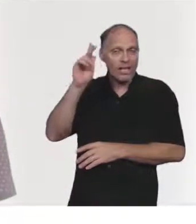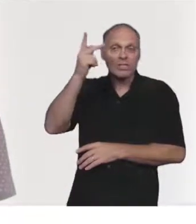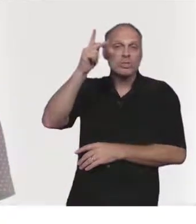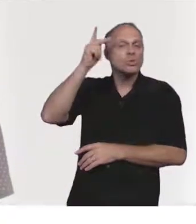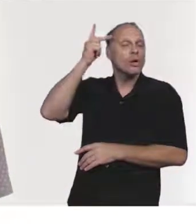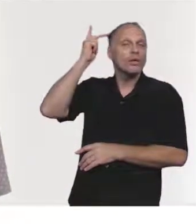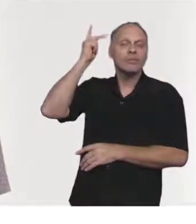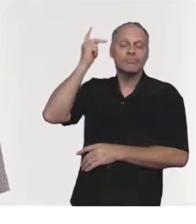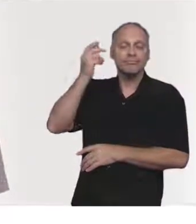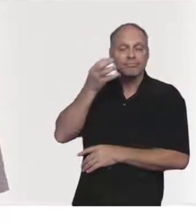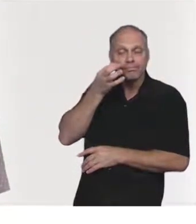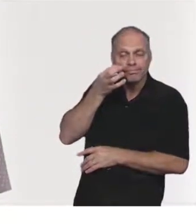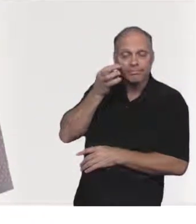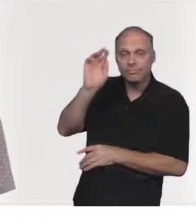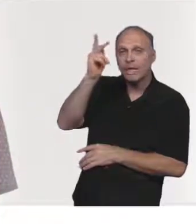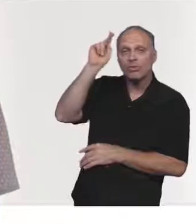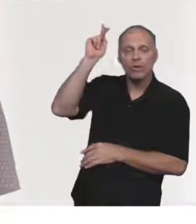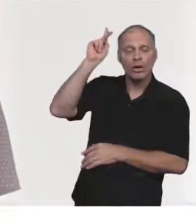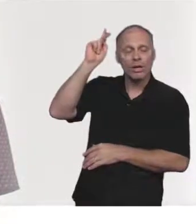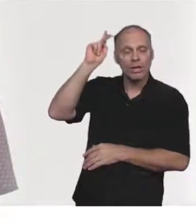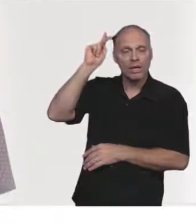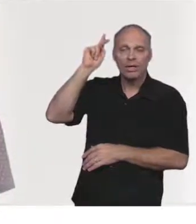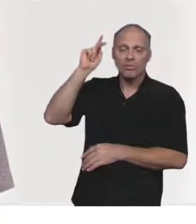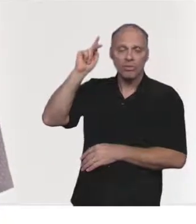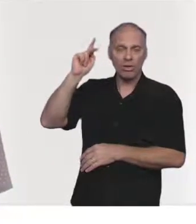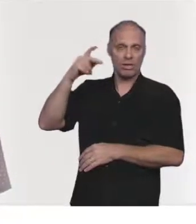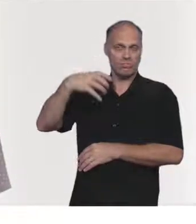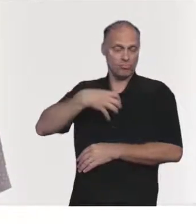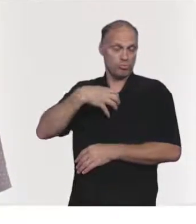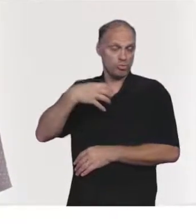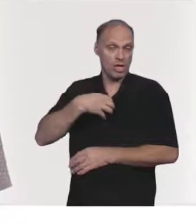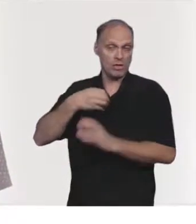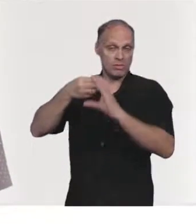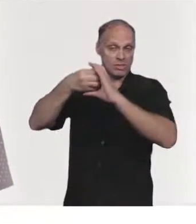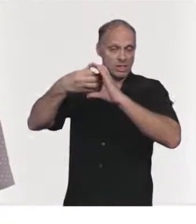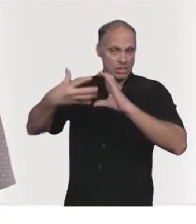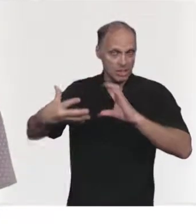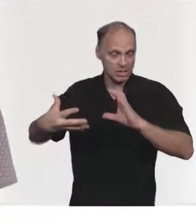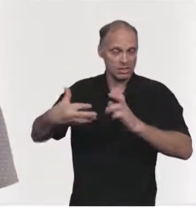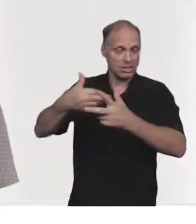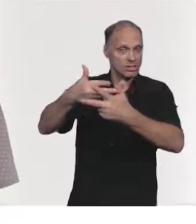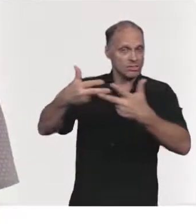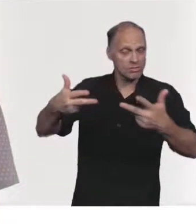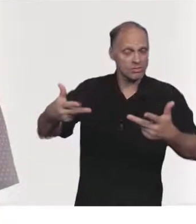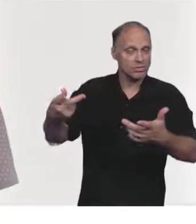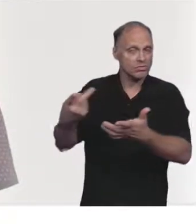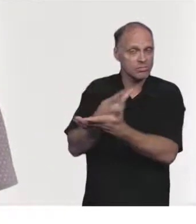na história. Eu acho que fiquei mais atento na história e